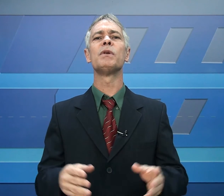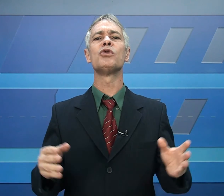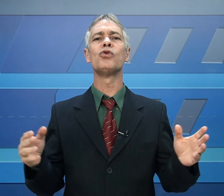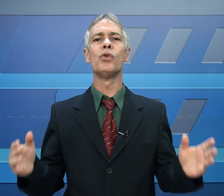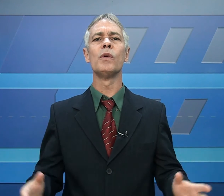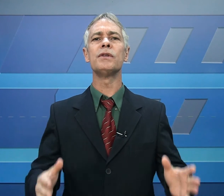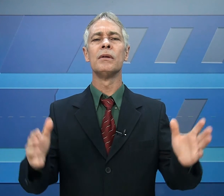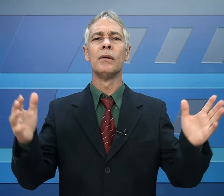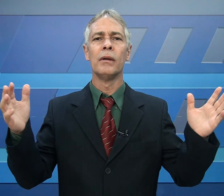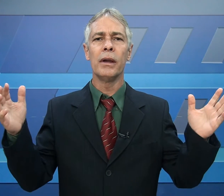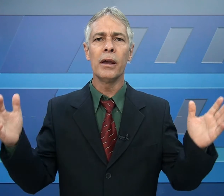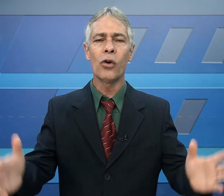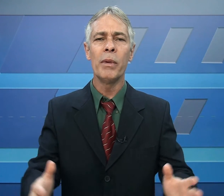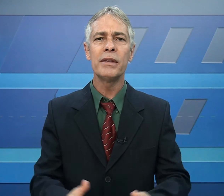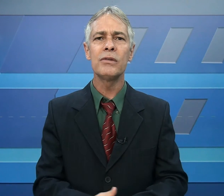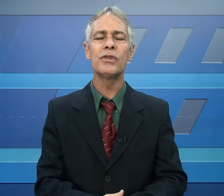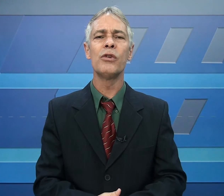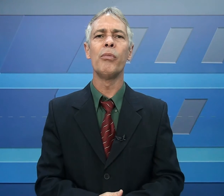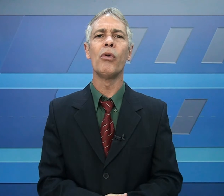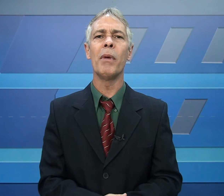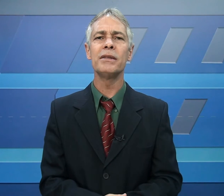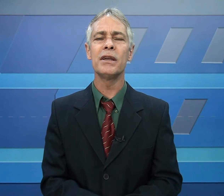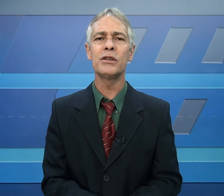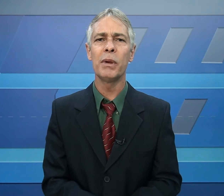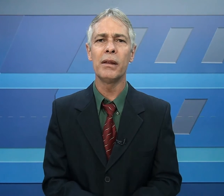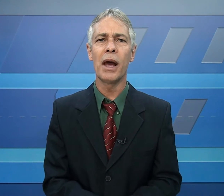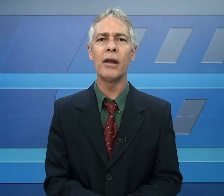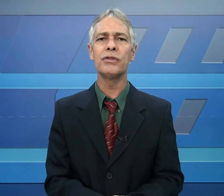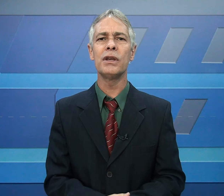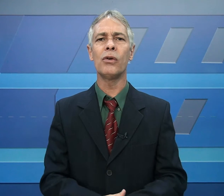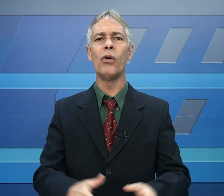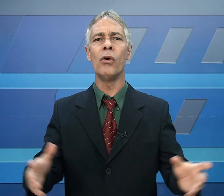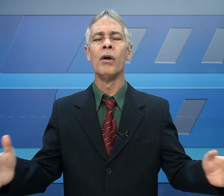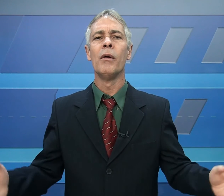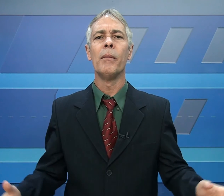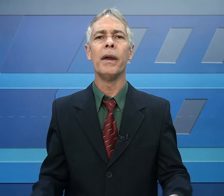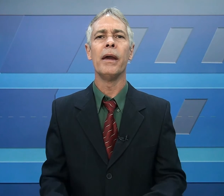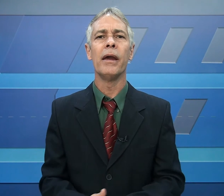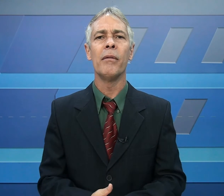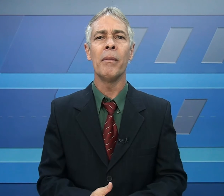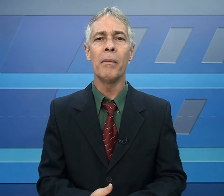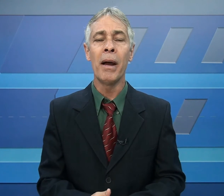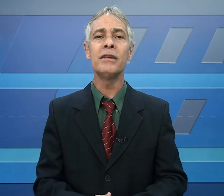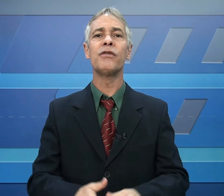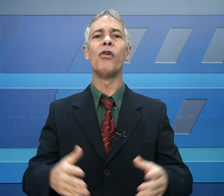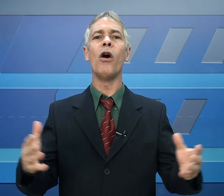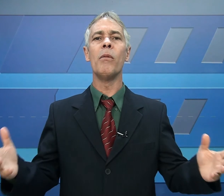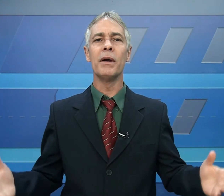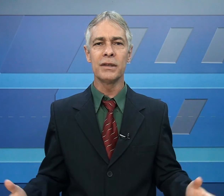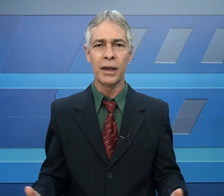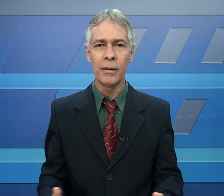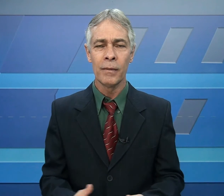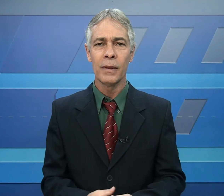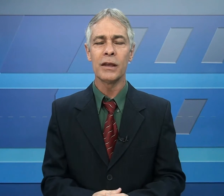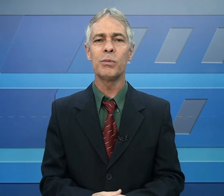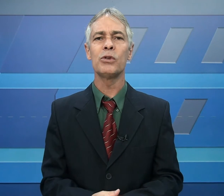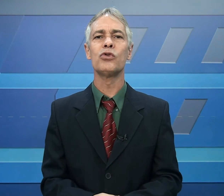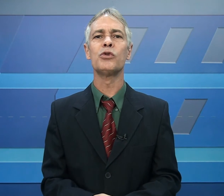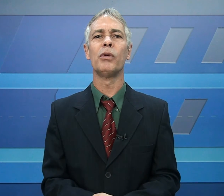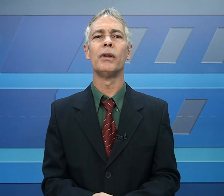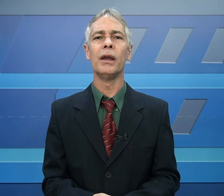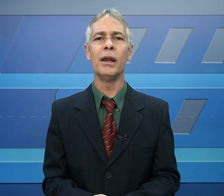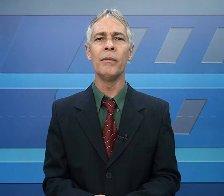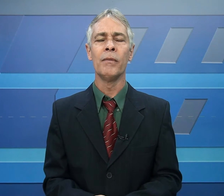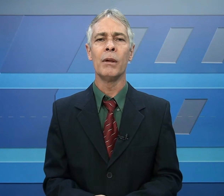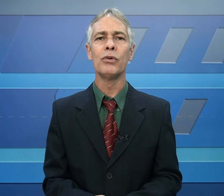das pessoas começam a ser um pouco mais respeitados e com mais formas, né, das